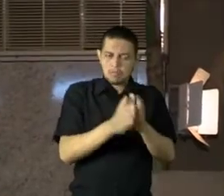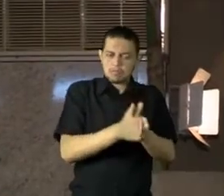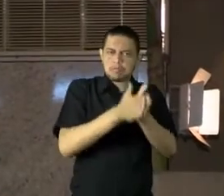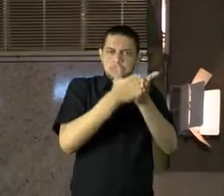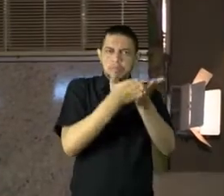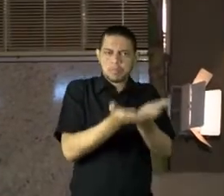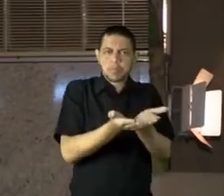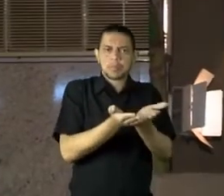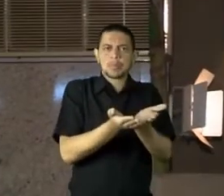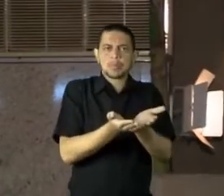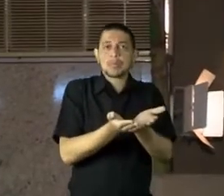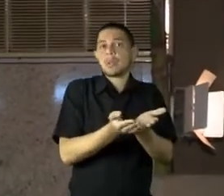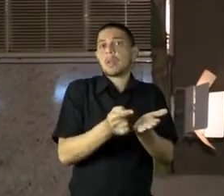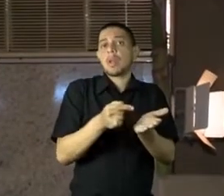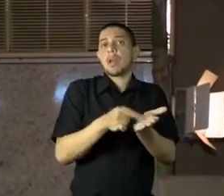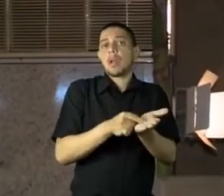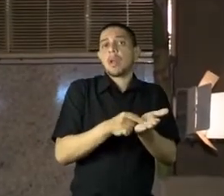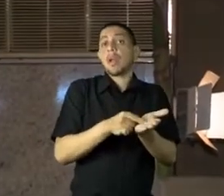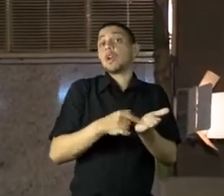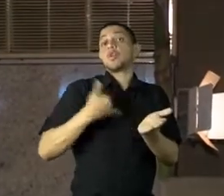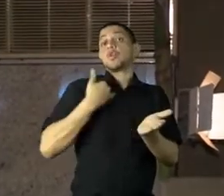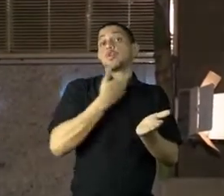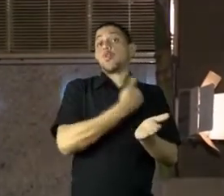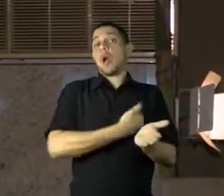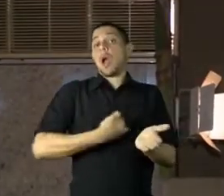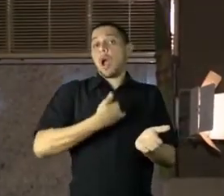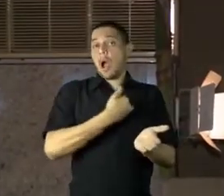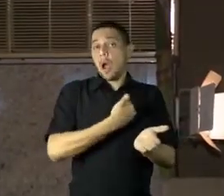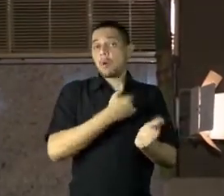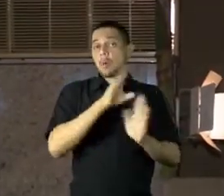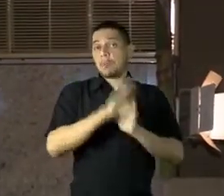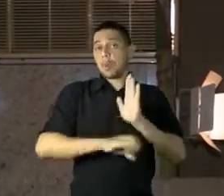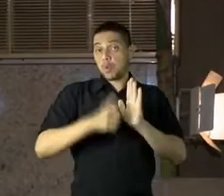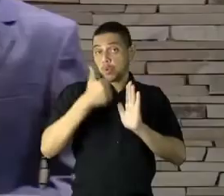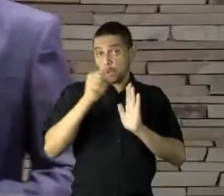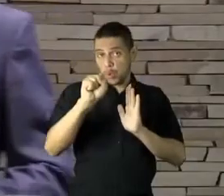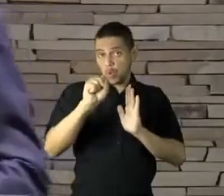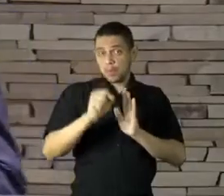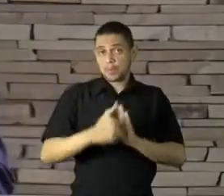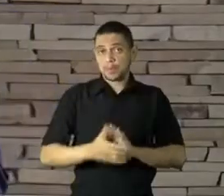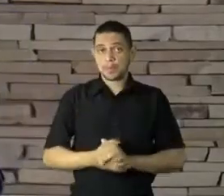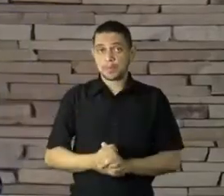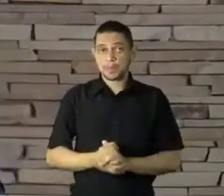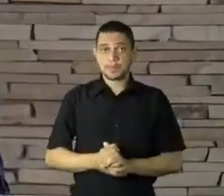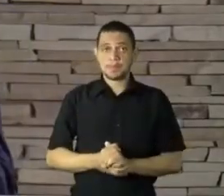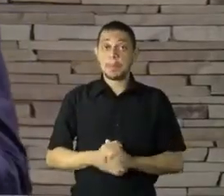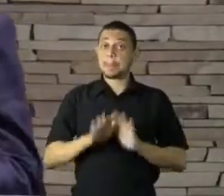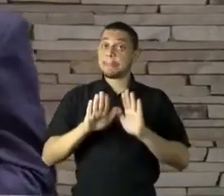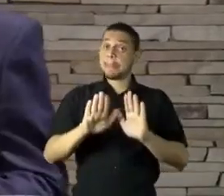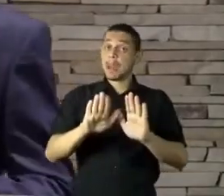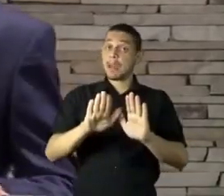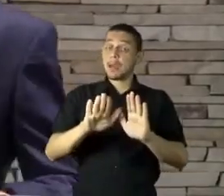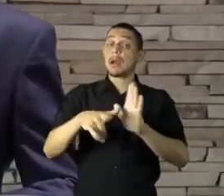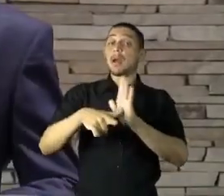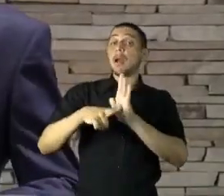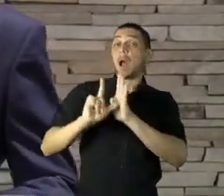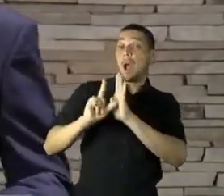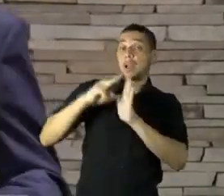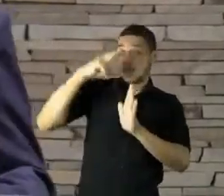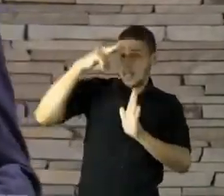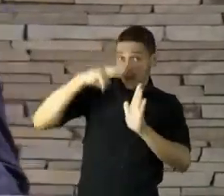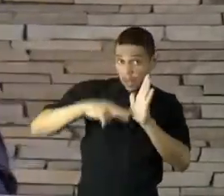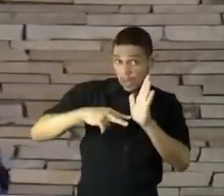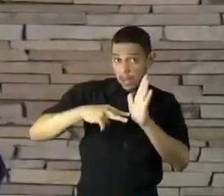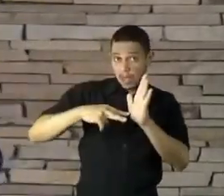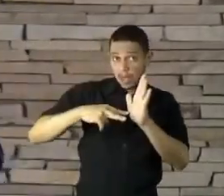Bíblia já prepara aí no Evangelho de João no capítulo 18 é mas antes da